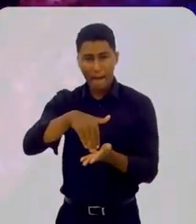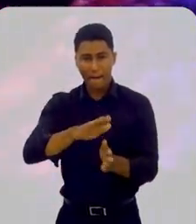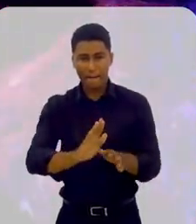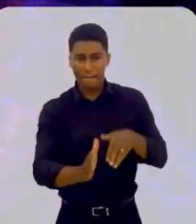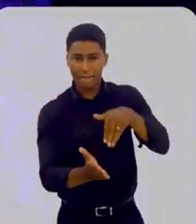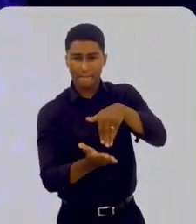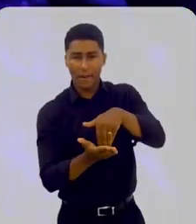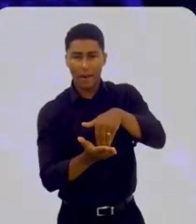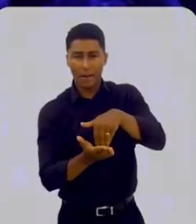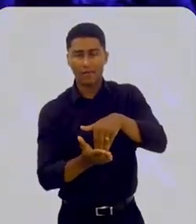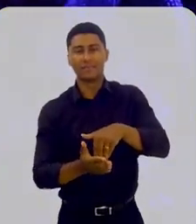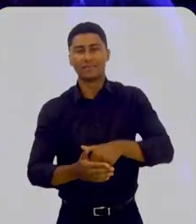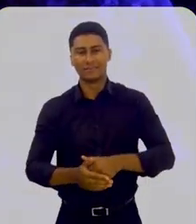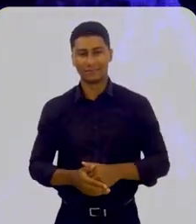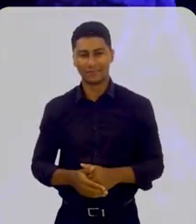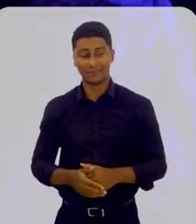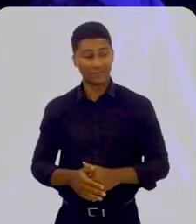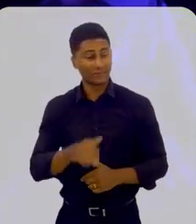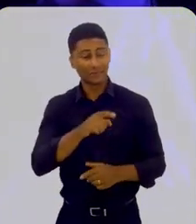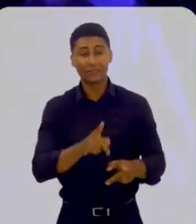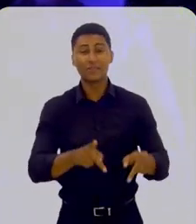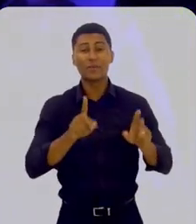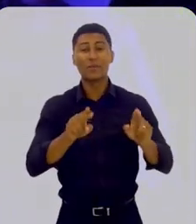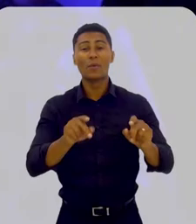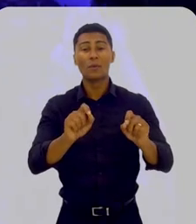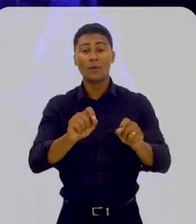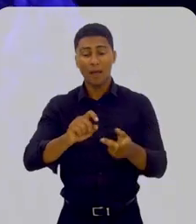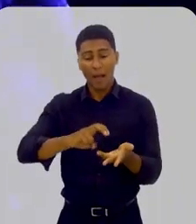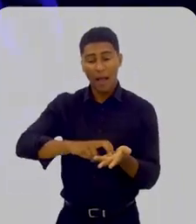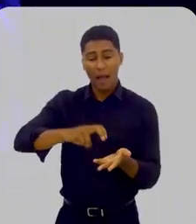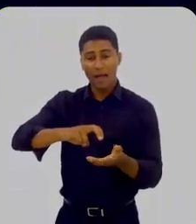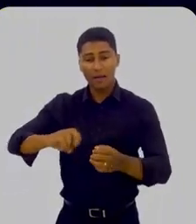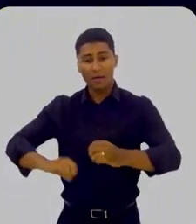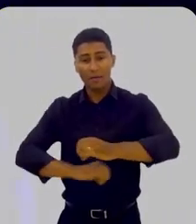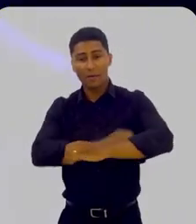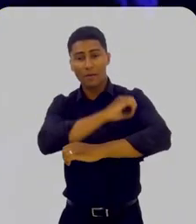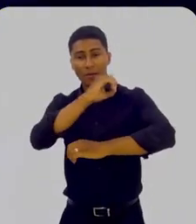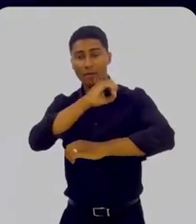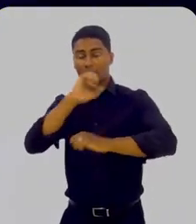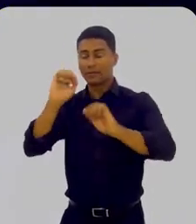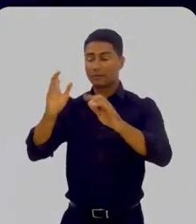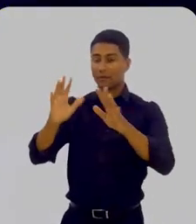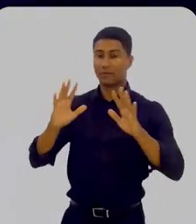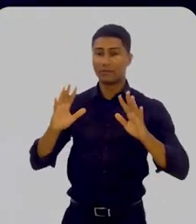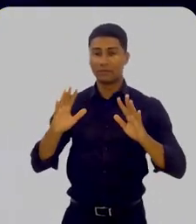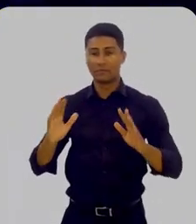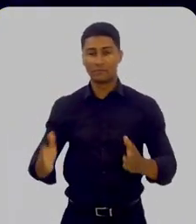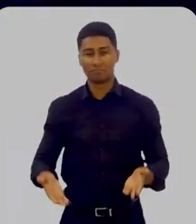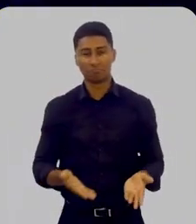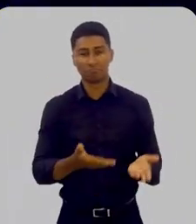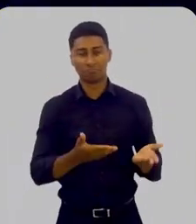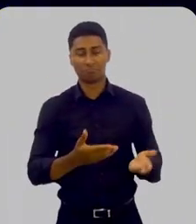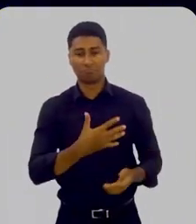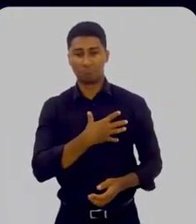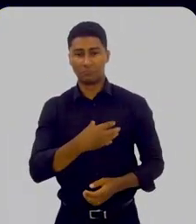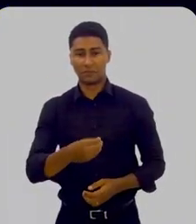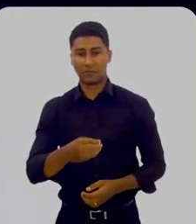Ai, ai, ela é como a luz da manhã, a menina filha de Yansã,